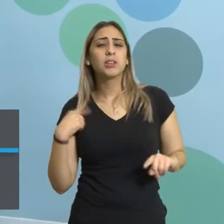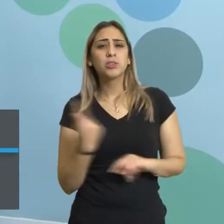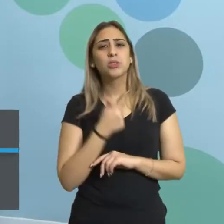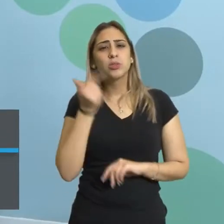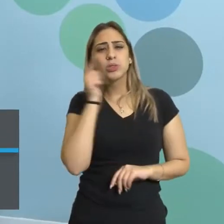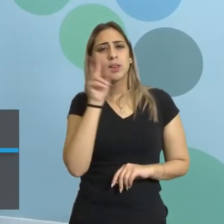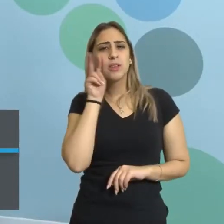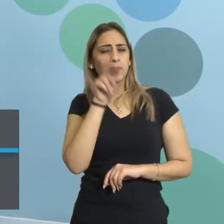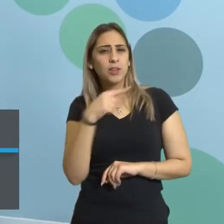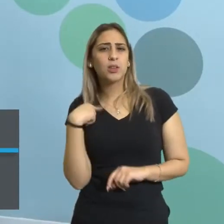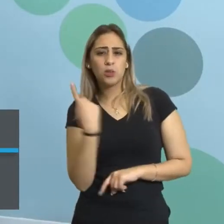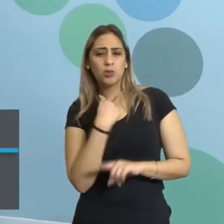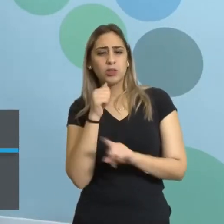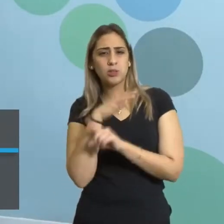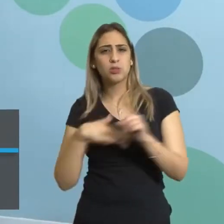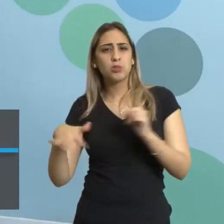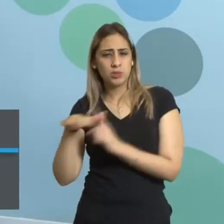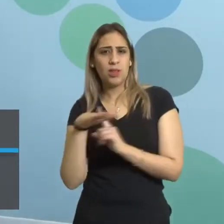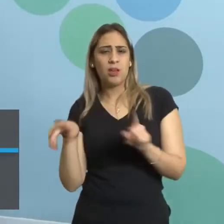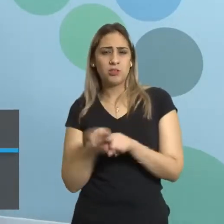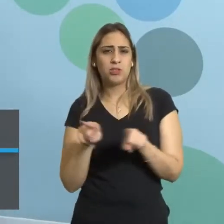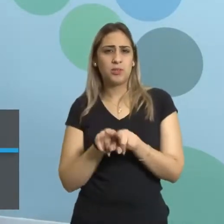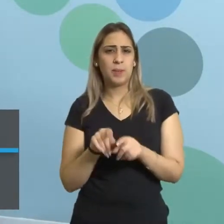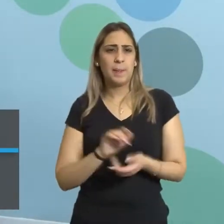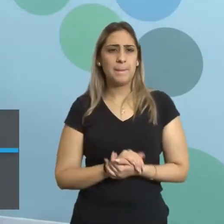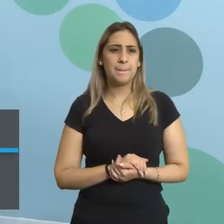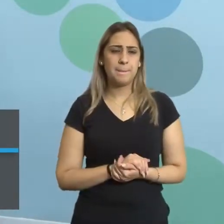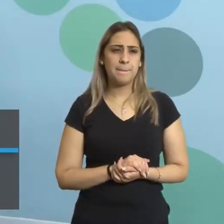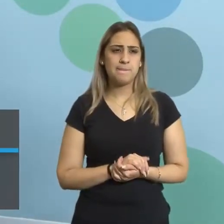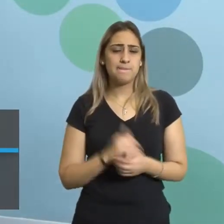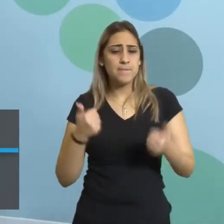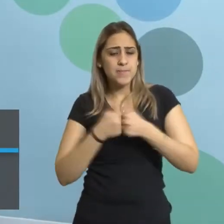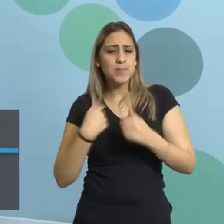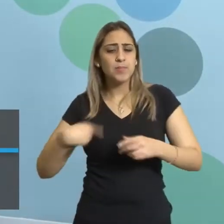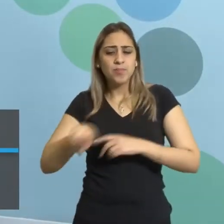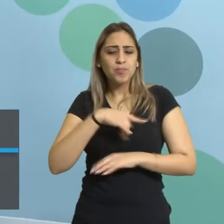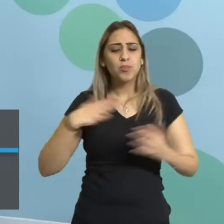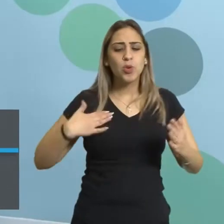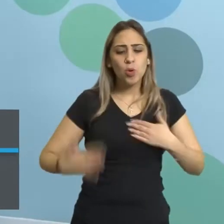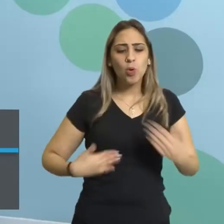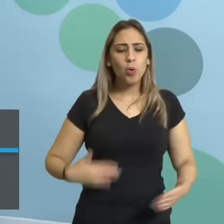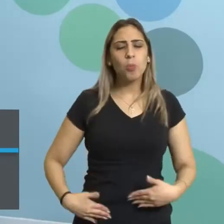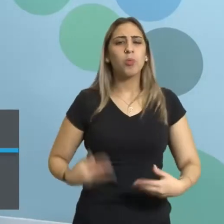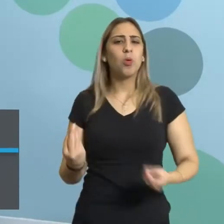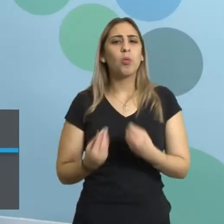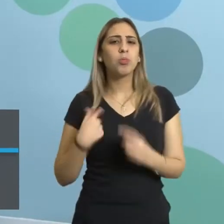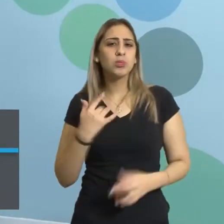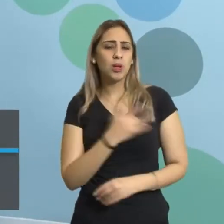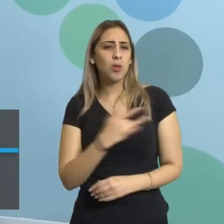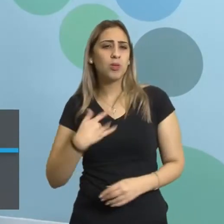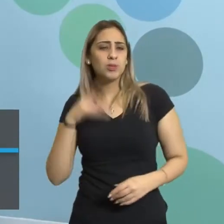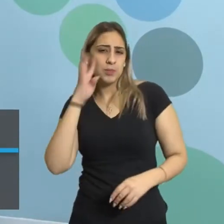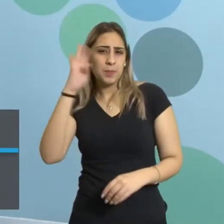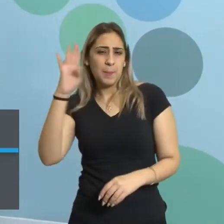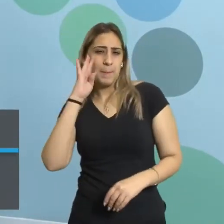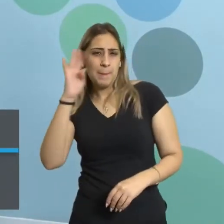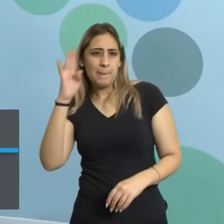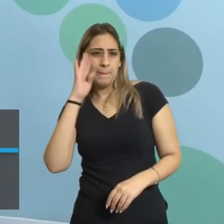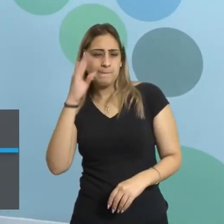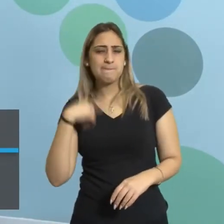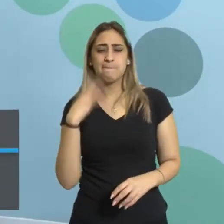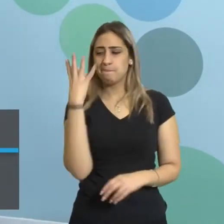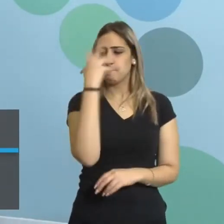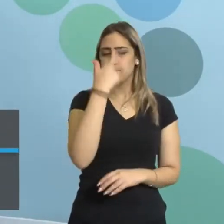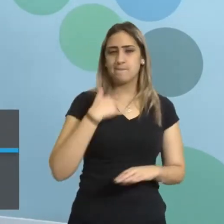consegue ver um pouquinho hoje na nossa sociedade de consumo né associando aí o corpo uma geração de saúde ou uma geração de